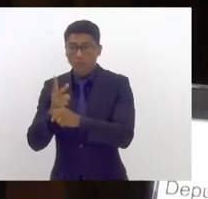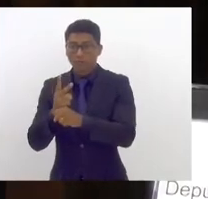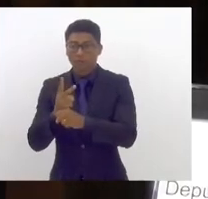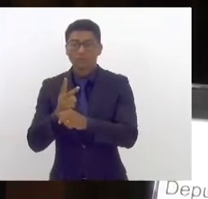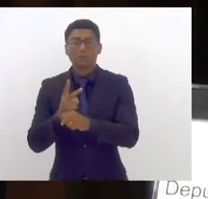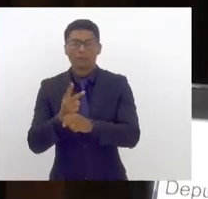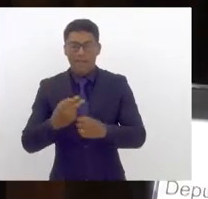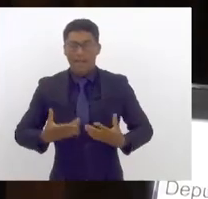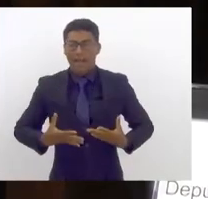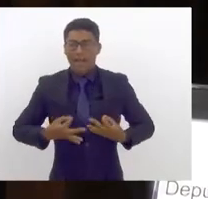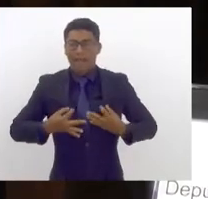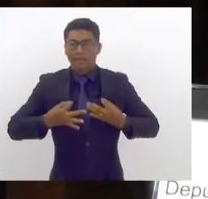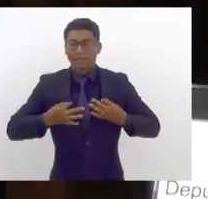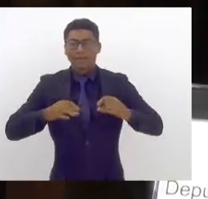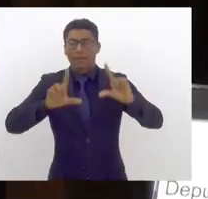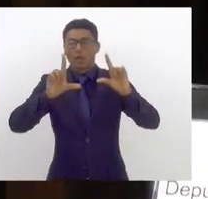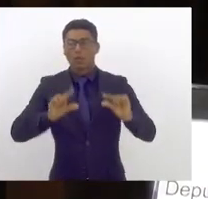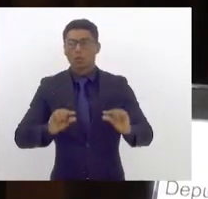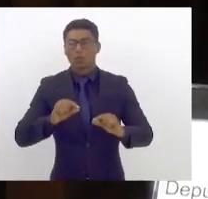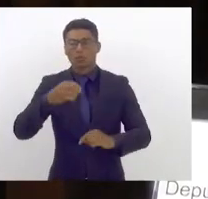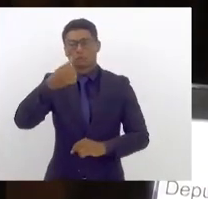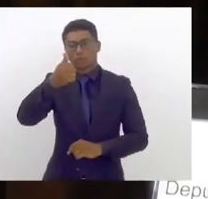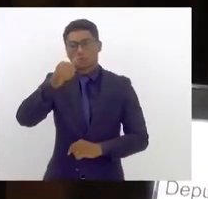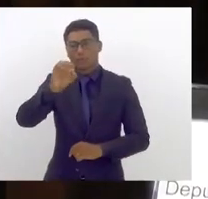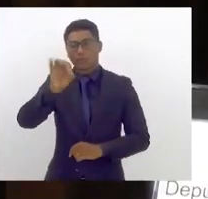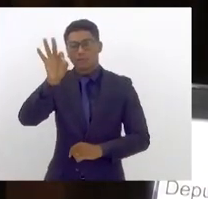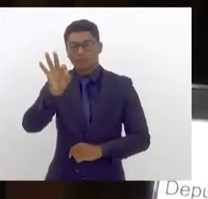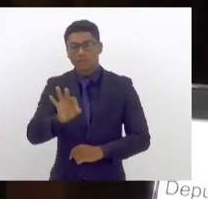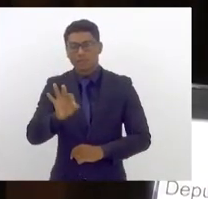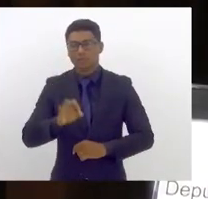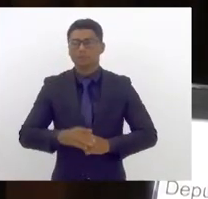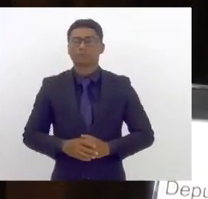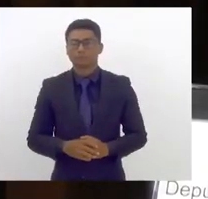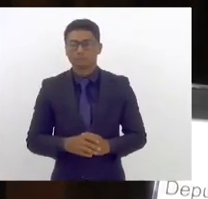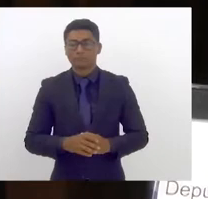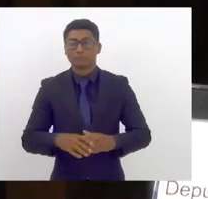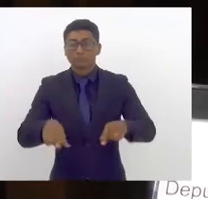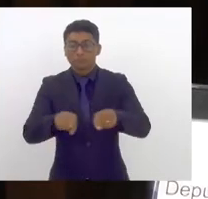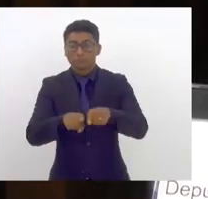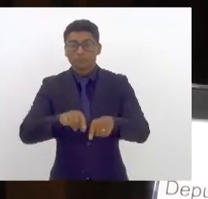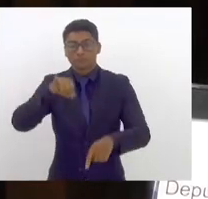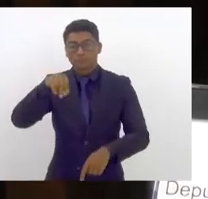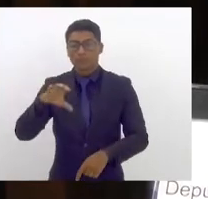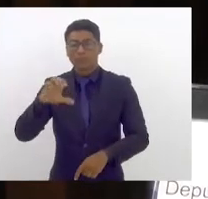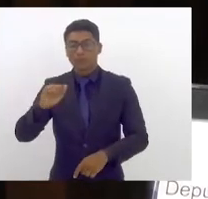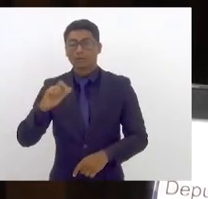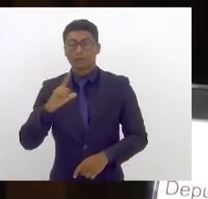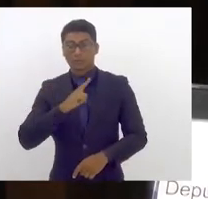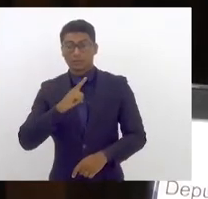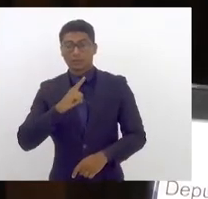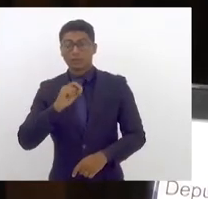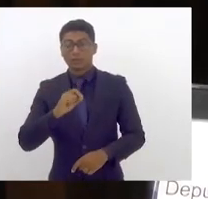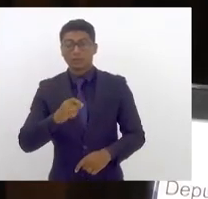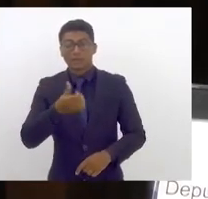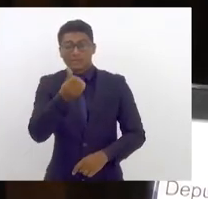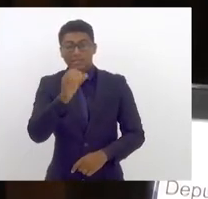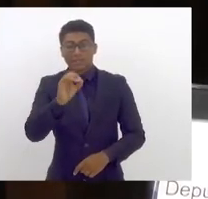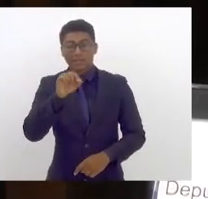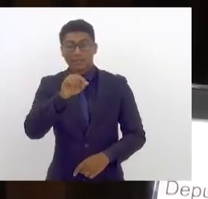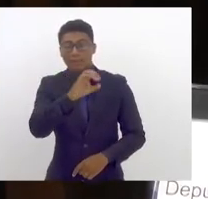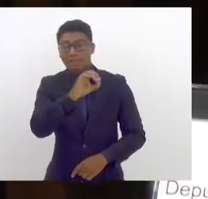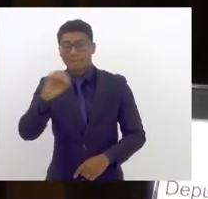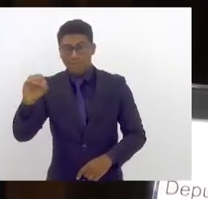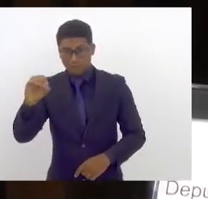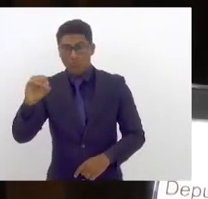câncer de mama e também de acordo com os dados do INCA nós temos 60 mil casos positivos de câncer de mama por